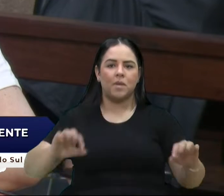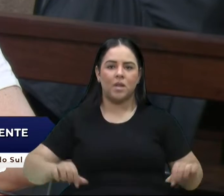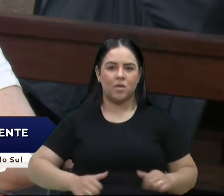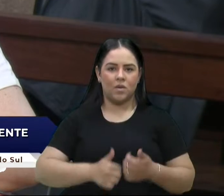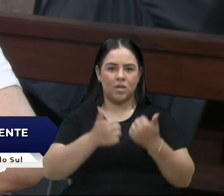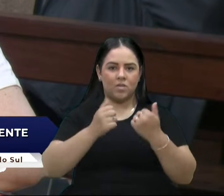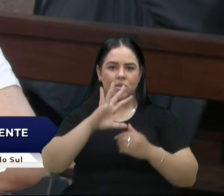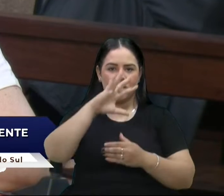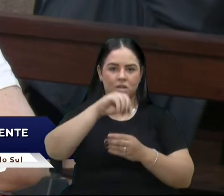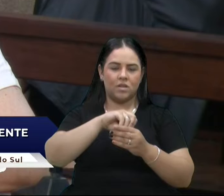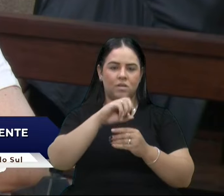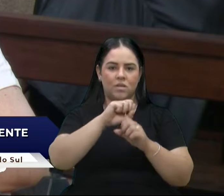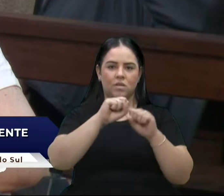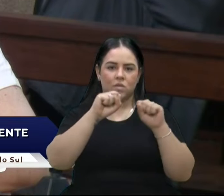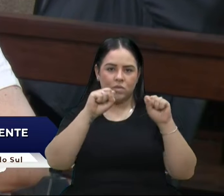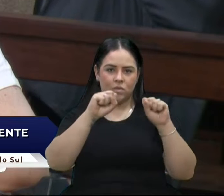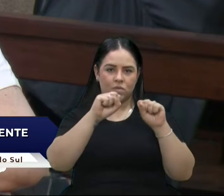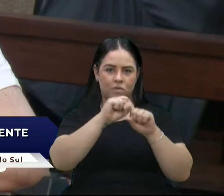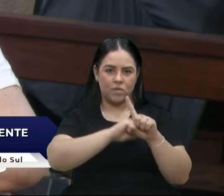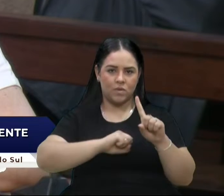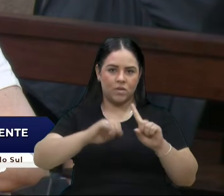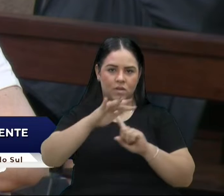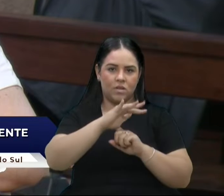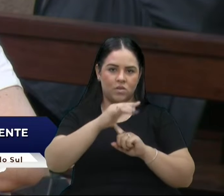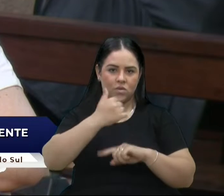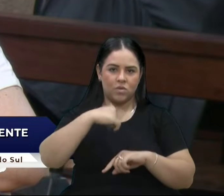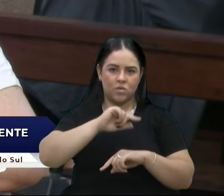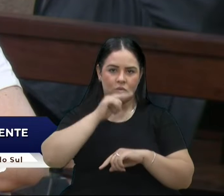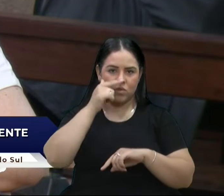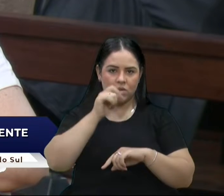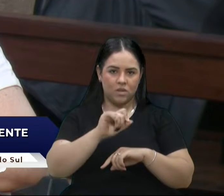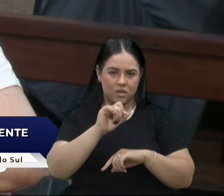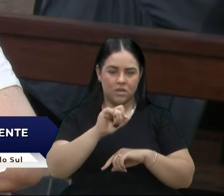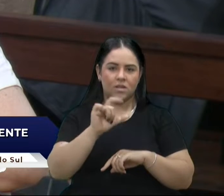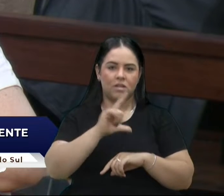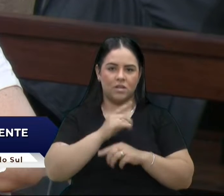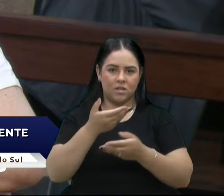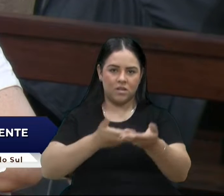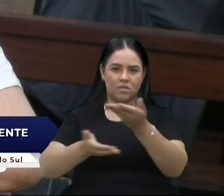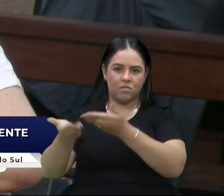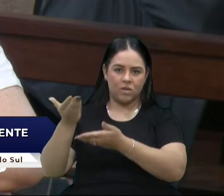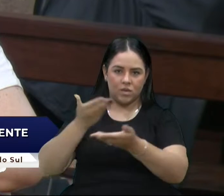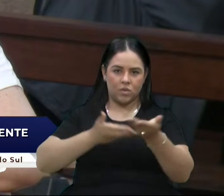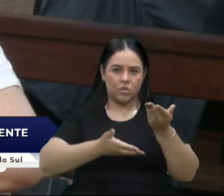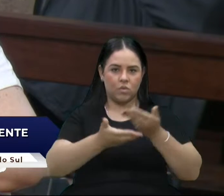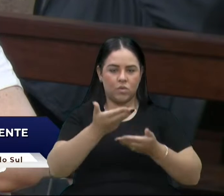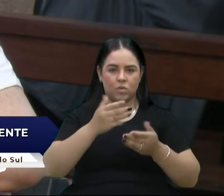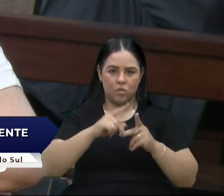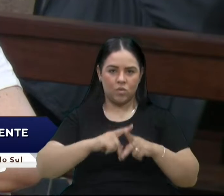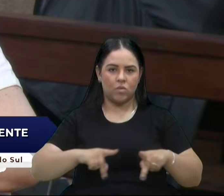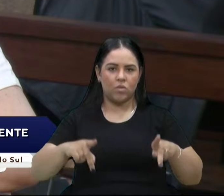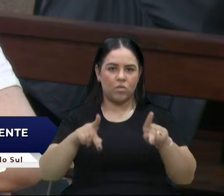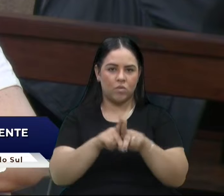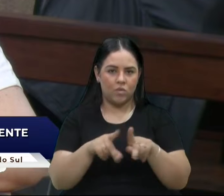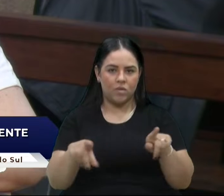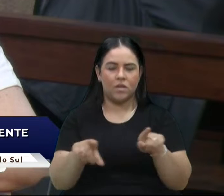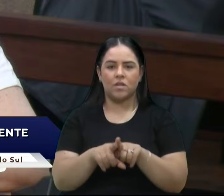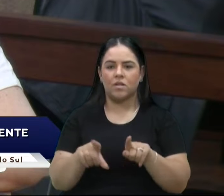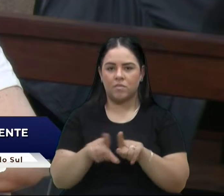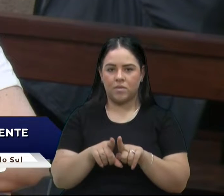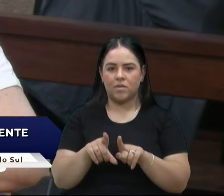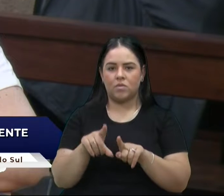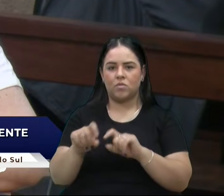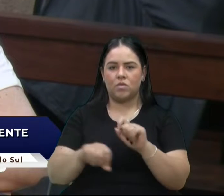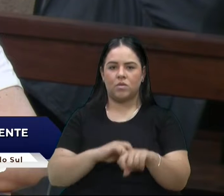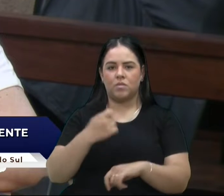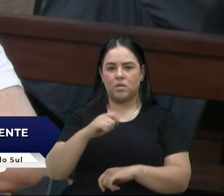na sociedade, de ser uma instituição filantrópica e atender às demandas da população e das necessidades